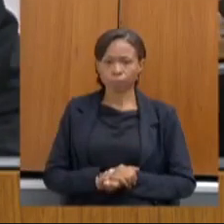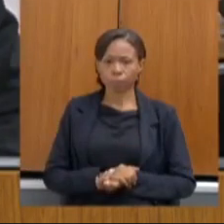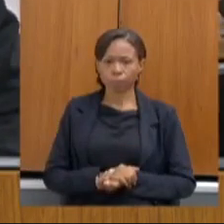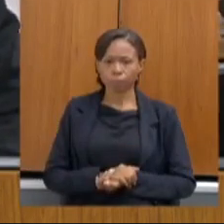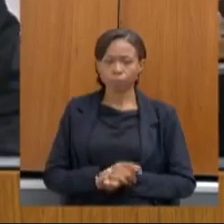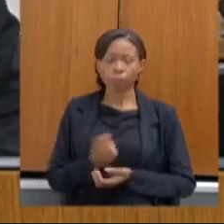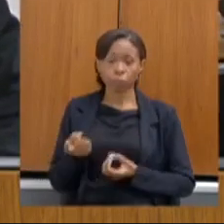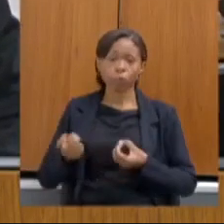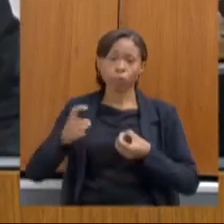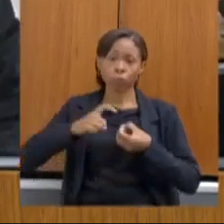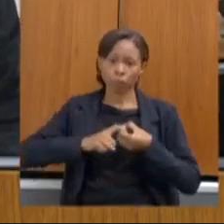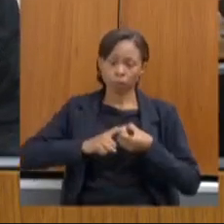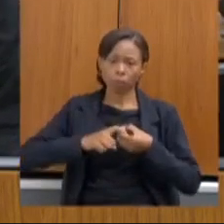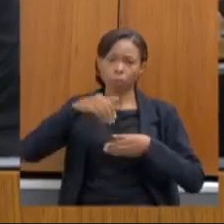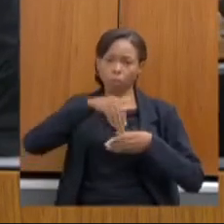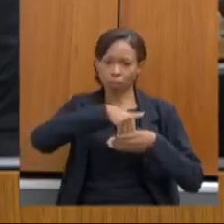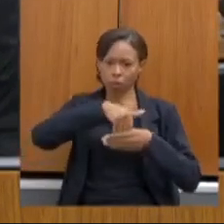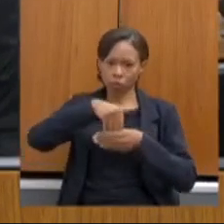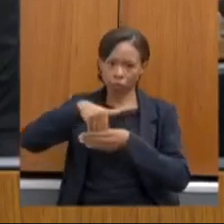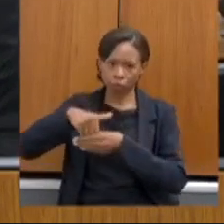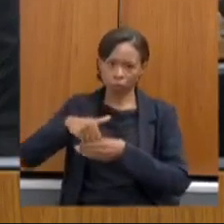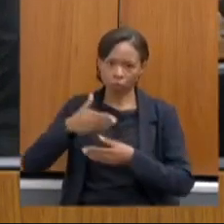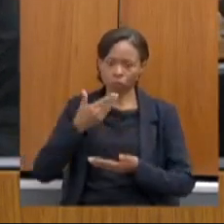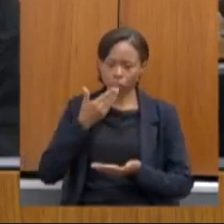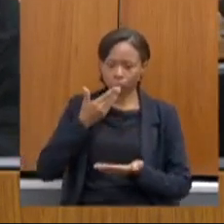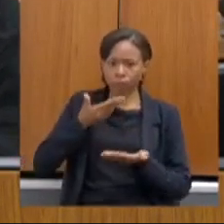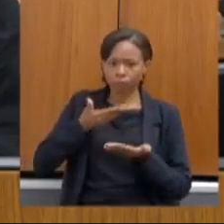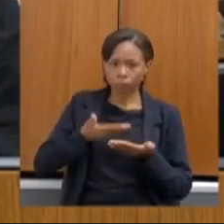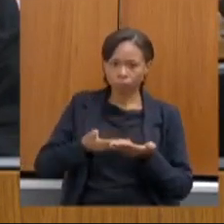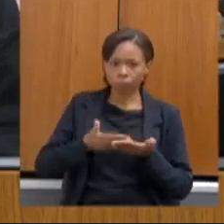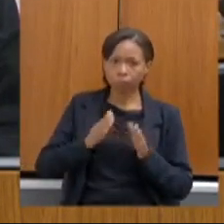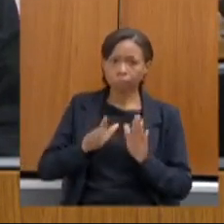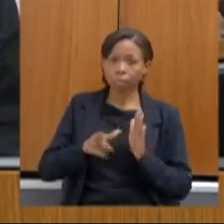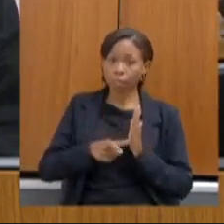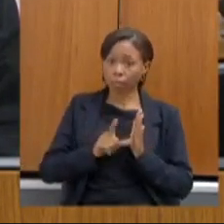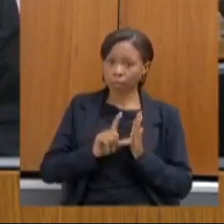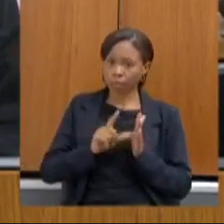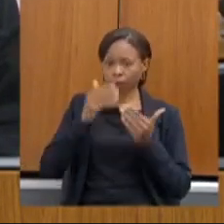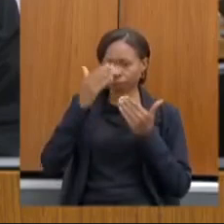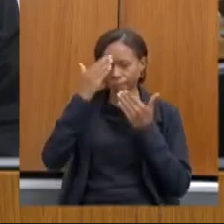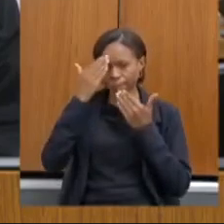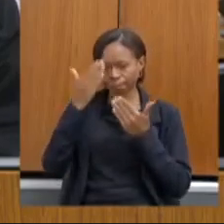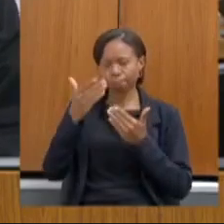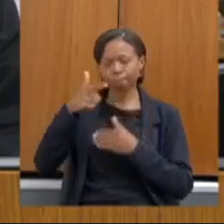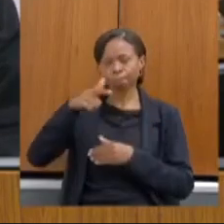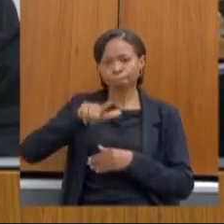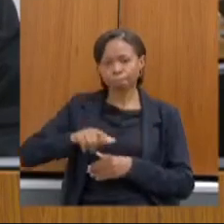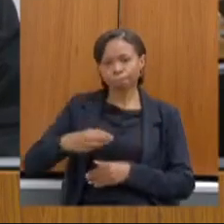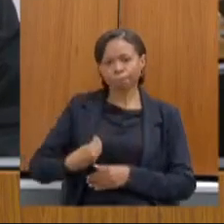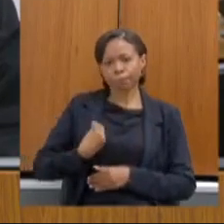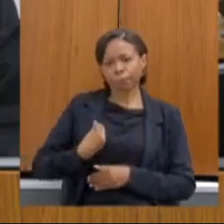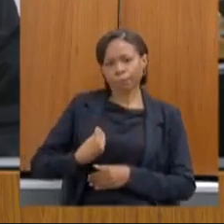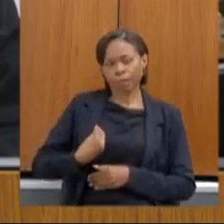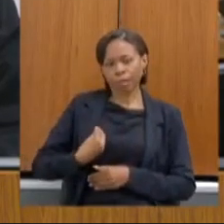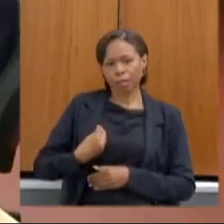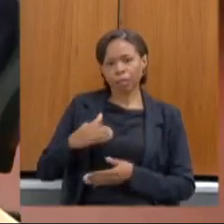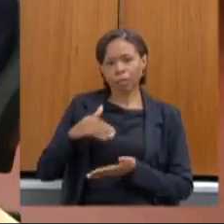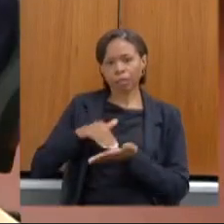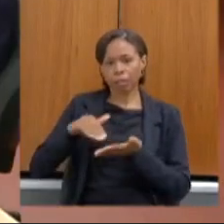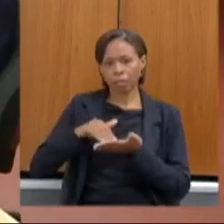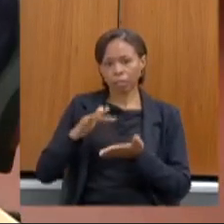e Vamos retomar as nossas votações aqui do requerimento antes eu gostaria de agradecer mais uma vez a presença